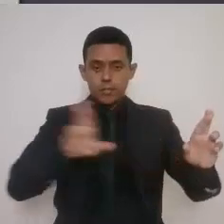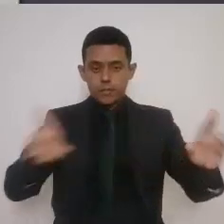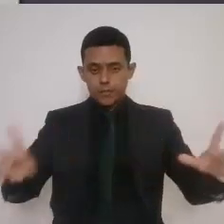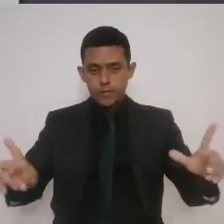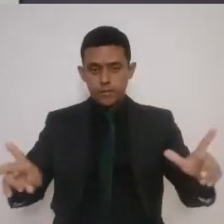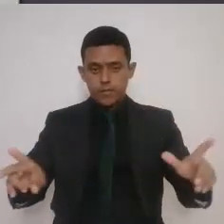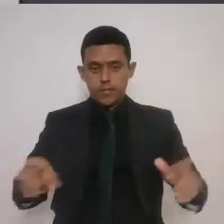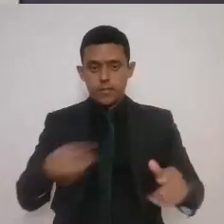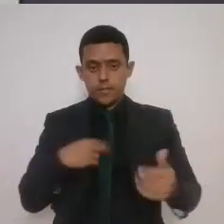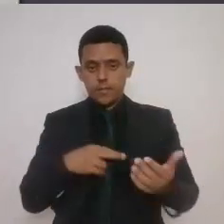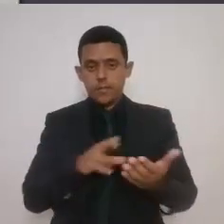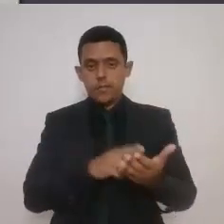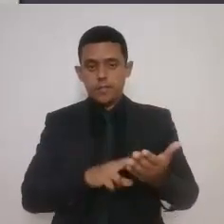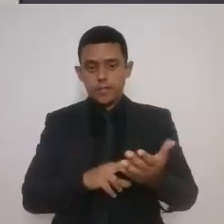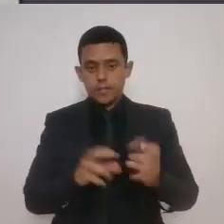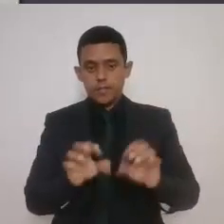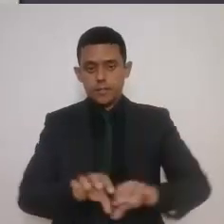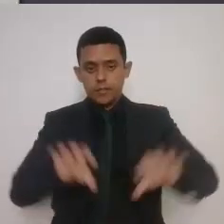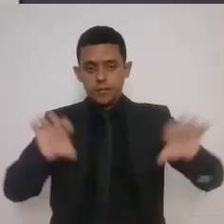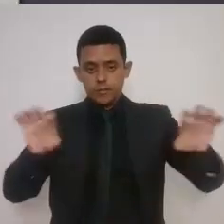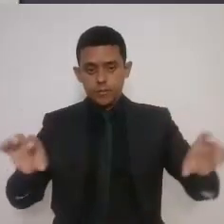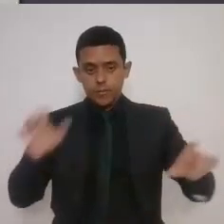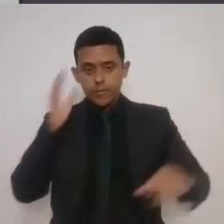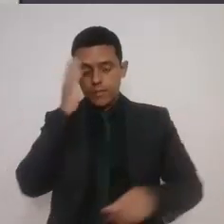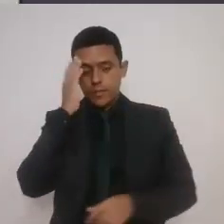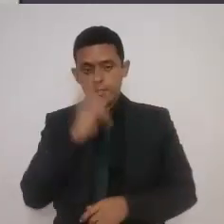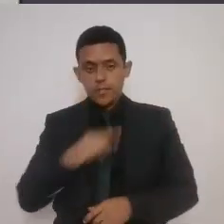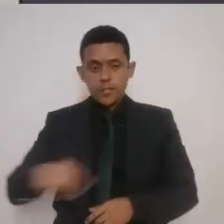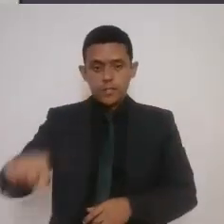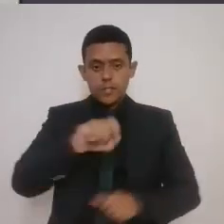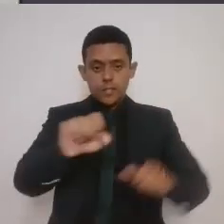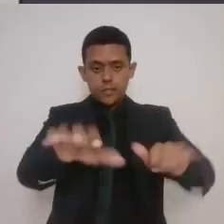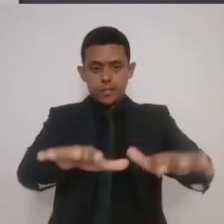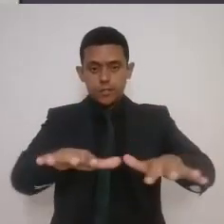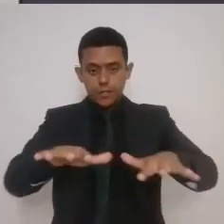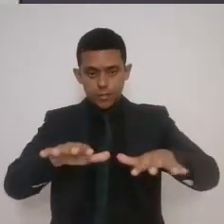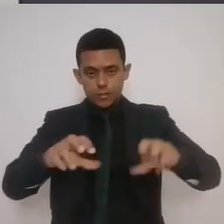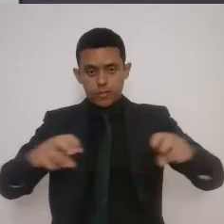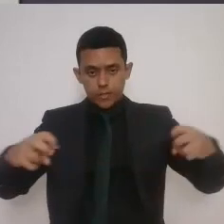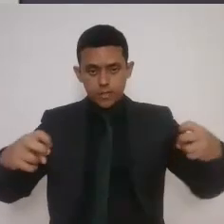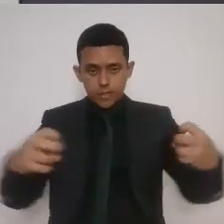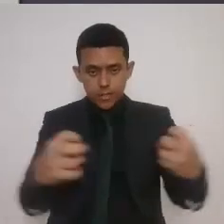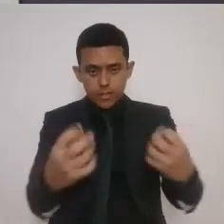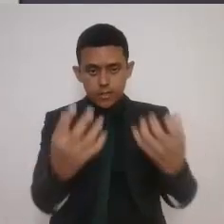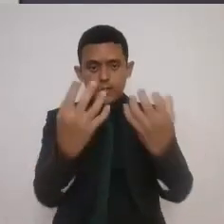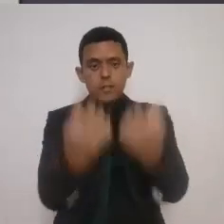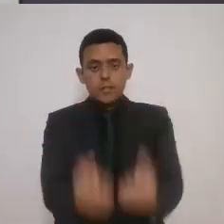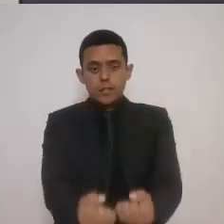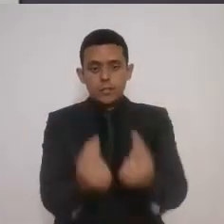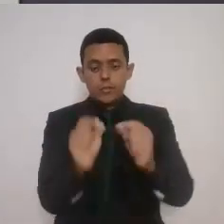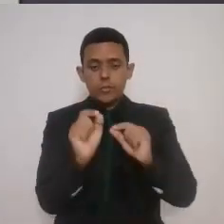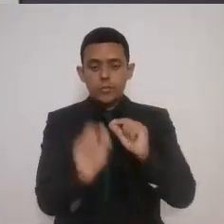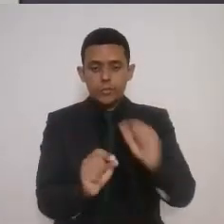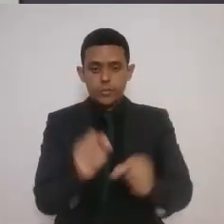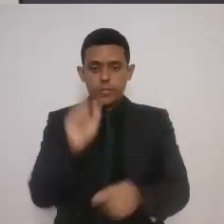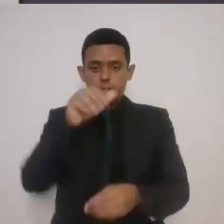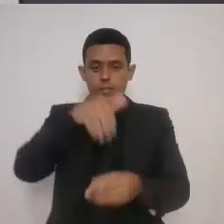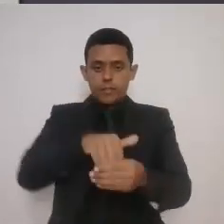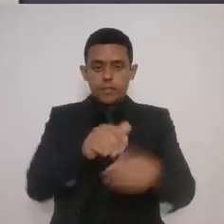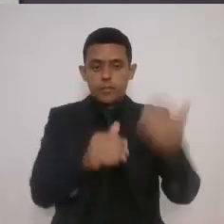relatoria, que o tribunal, à unanimidade, acolheu o voto, que foi agora recente,